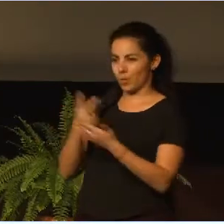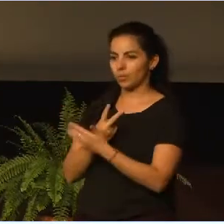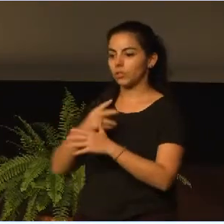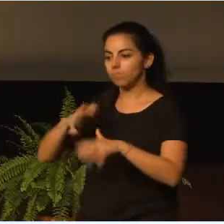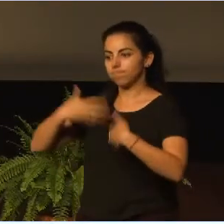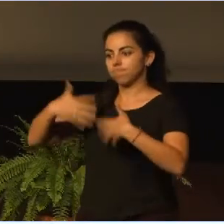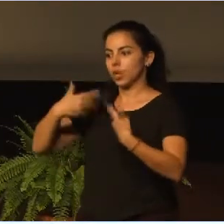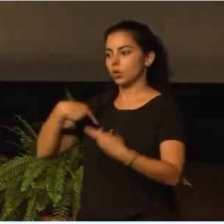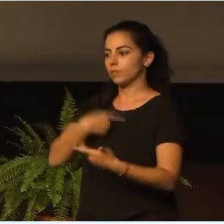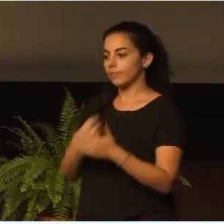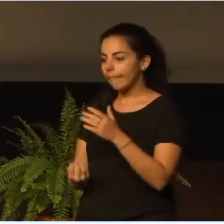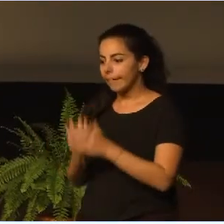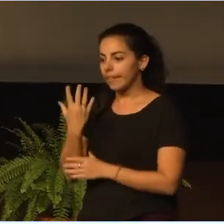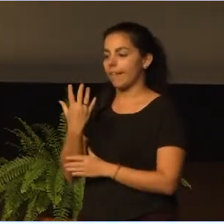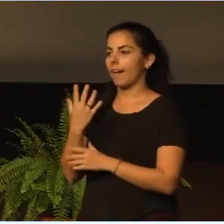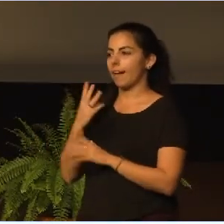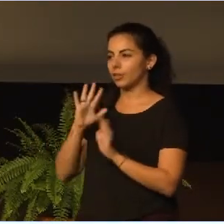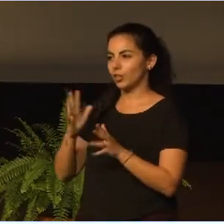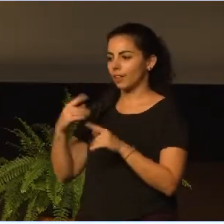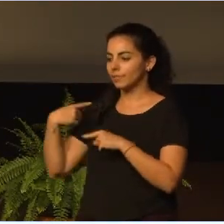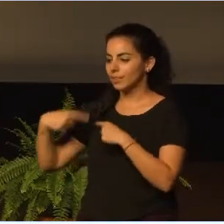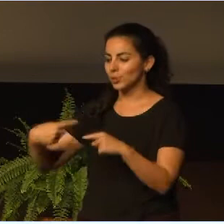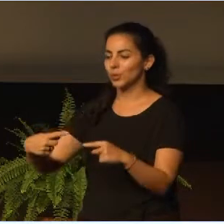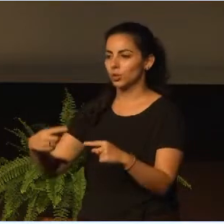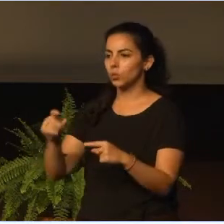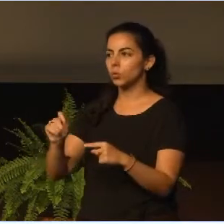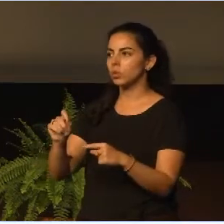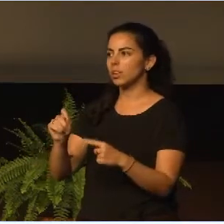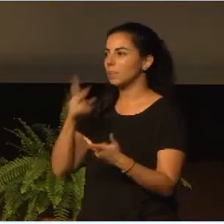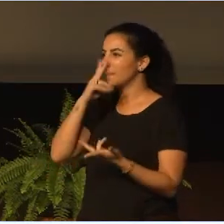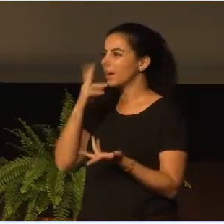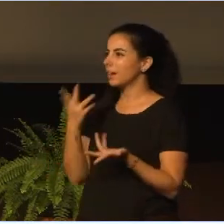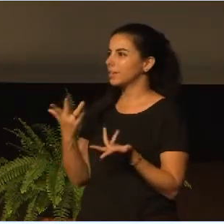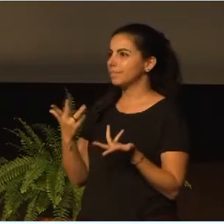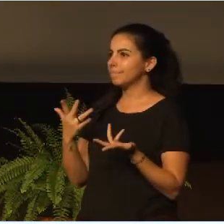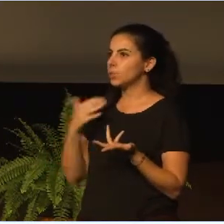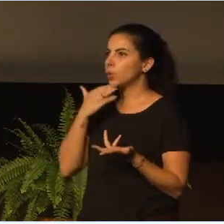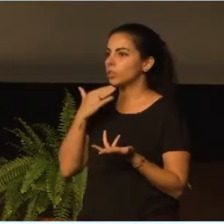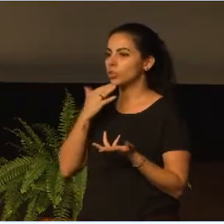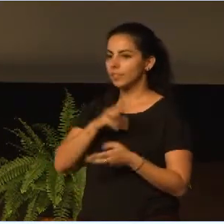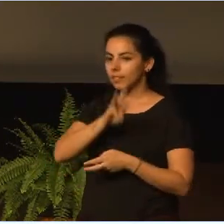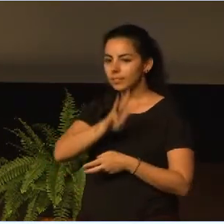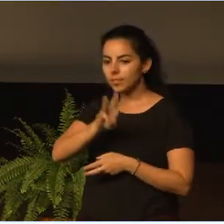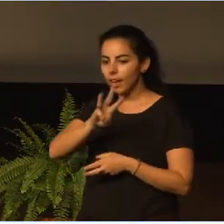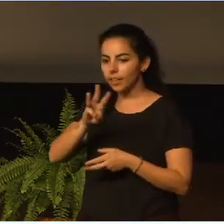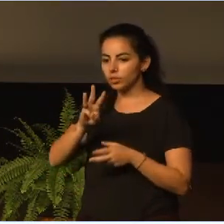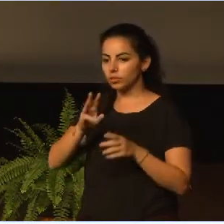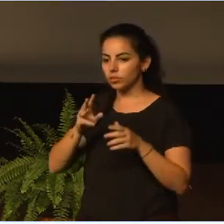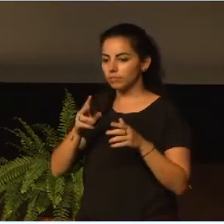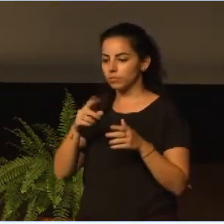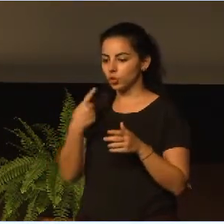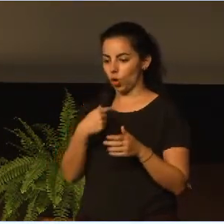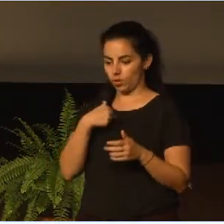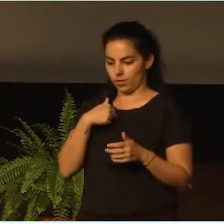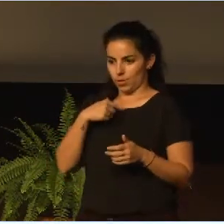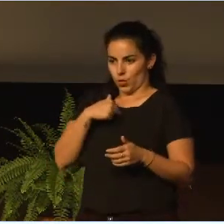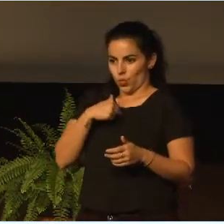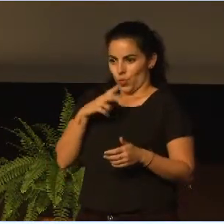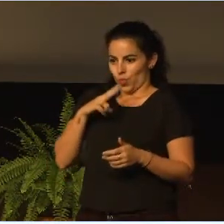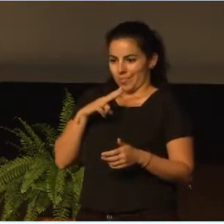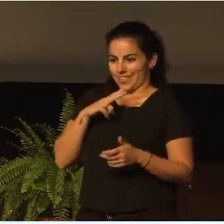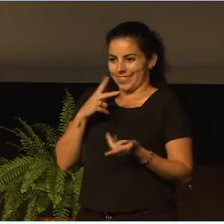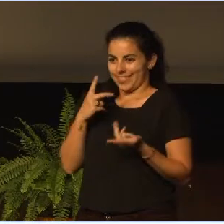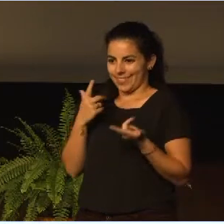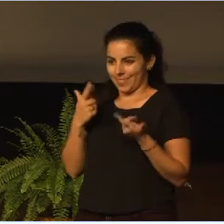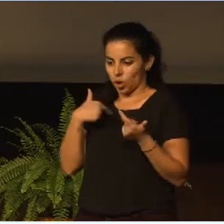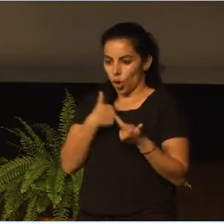criar algo que a gente tinha discutido isso lá na frente, que era o quê? Não fazia sentido a gente ter uma plataforma que deixasse isso só para a gente. Que deixasse ali a gente